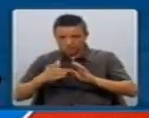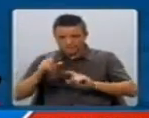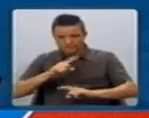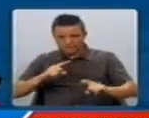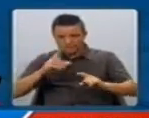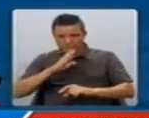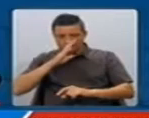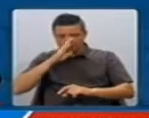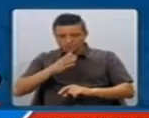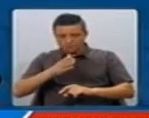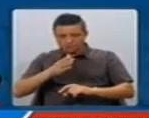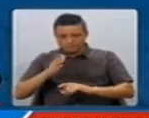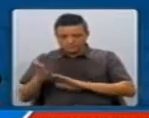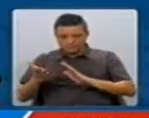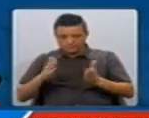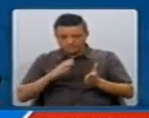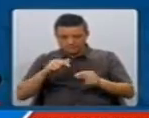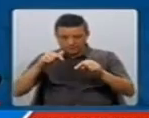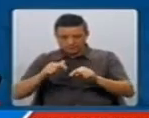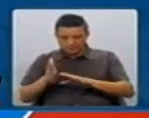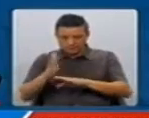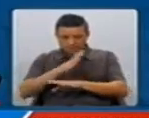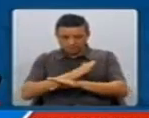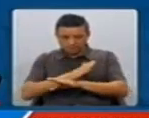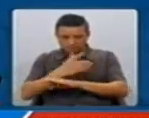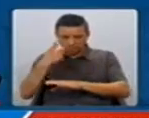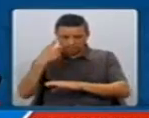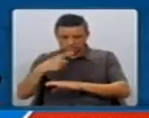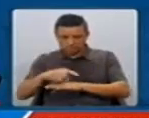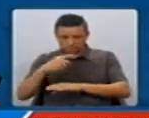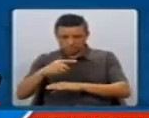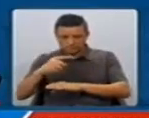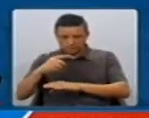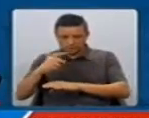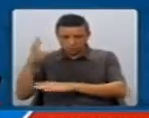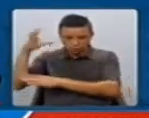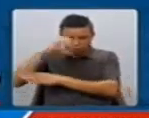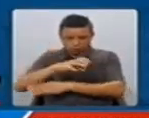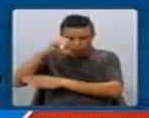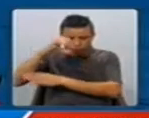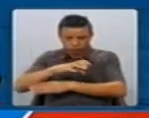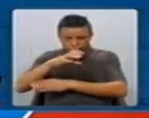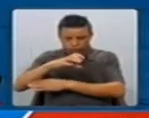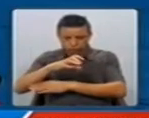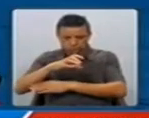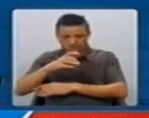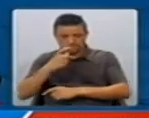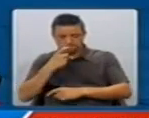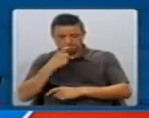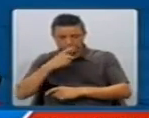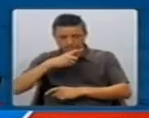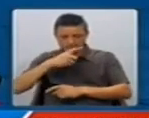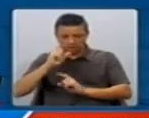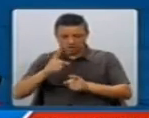deixar de ser, que diz mais ou menos o seguinte: nessa altura terá havido uma grande chuva de meteoros, de meteoritos, no fundo,